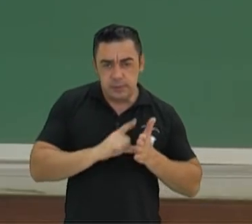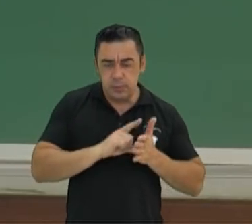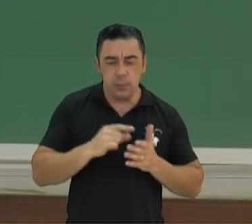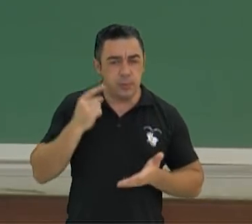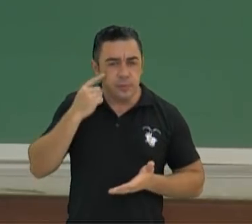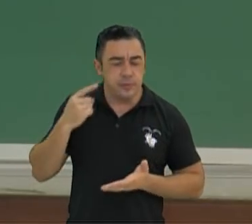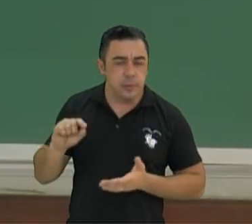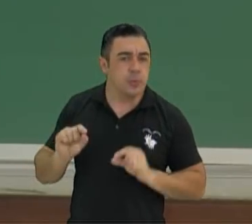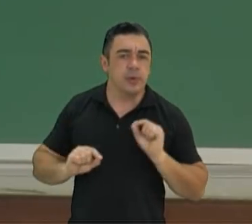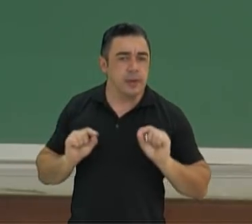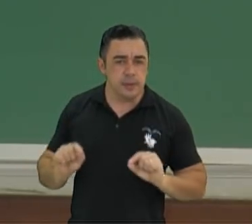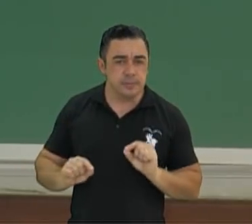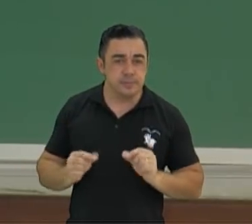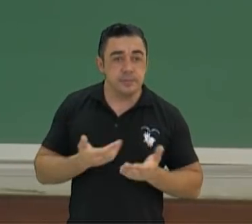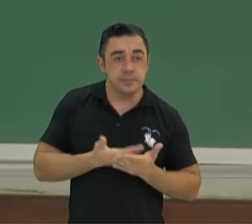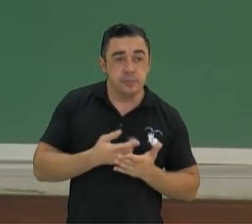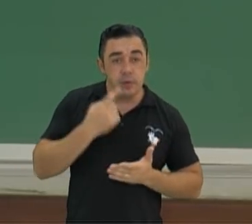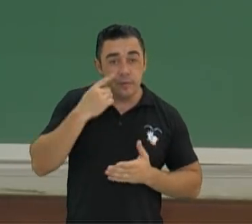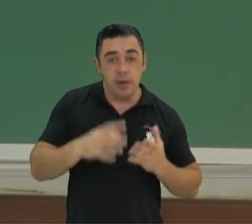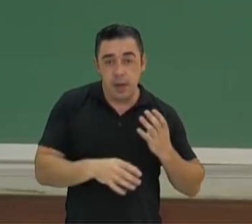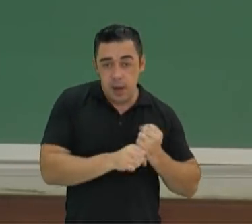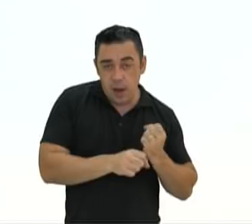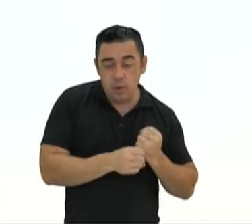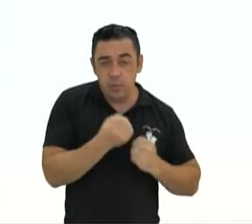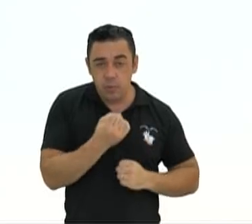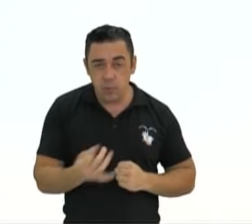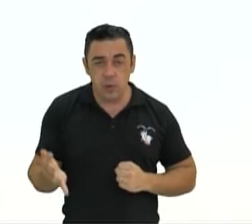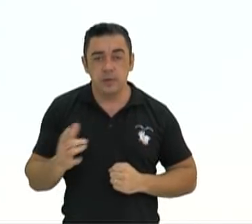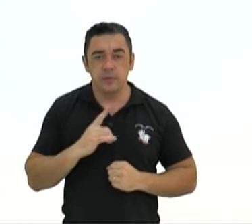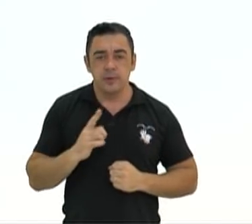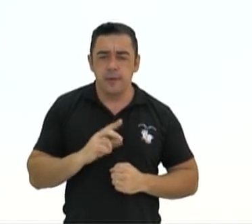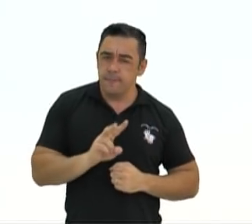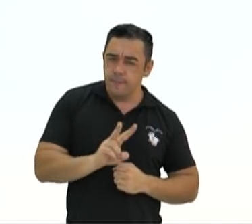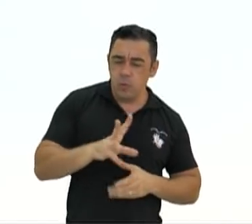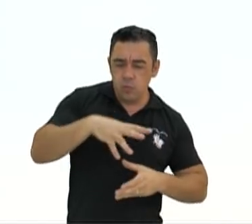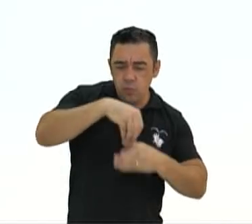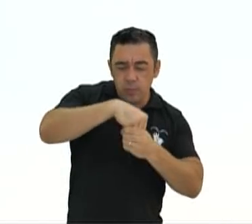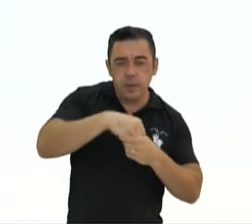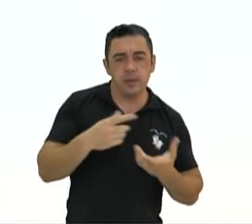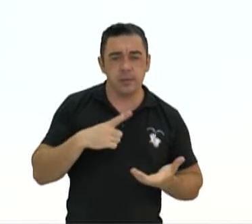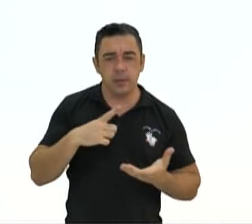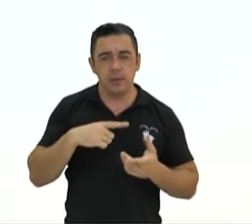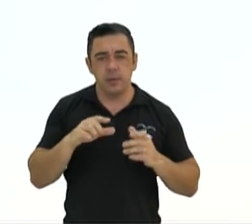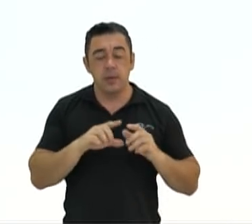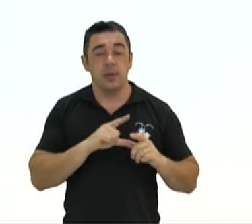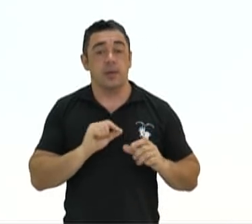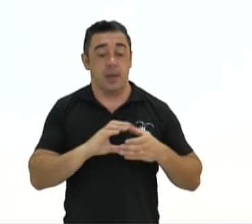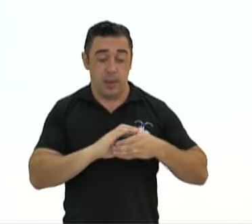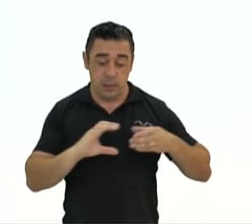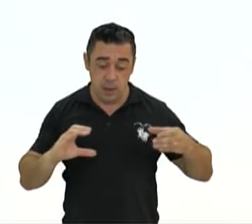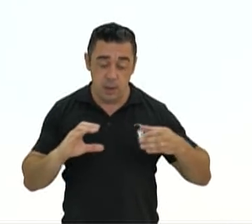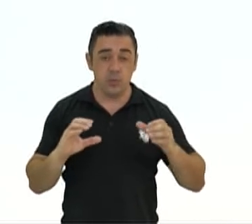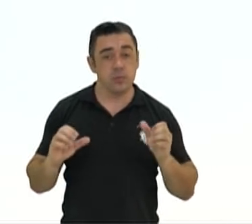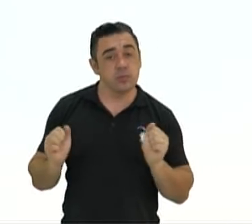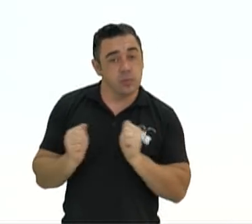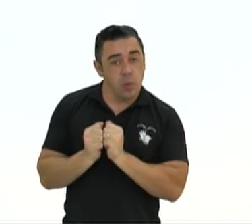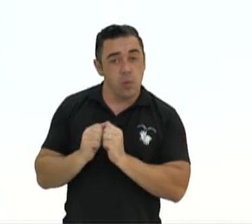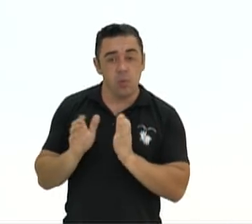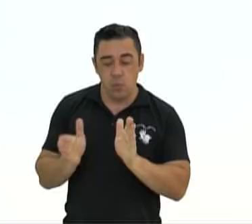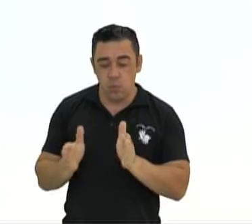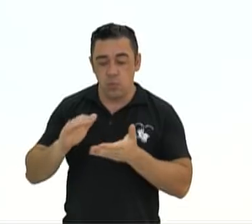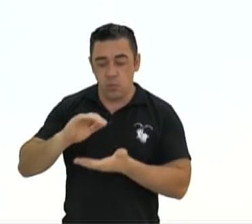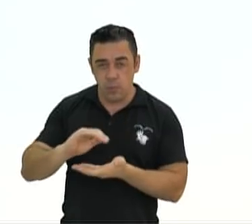Na aula anterior, nós vimos o cálculo de volume de blocos retangulares e cubos. Agora, nesta aula, nós vamos